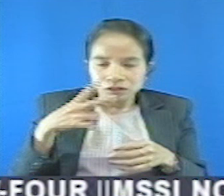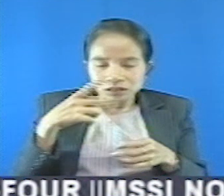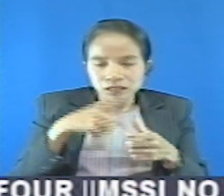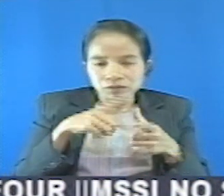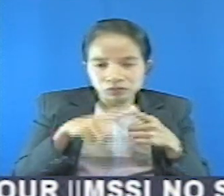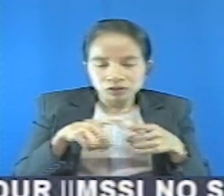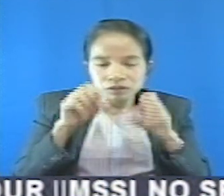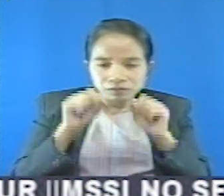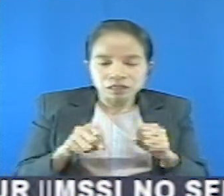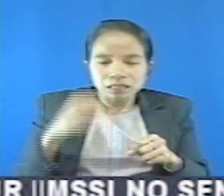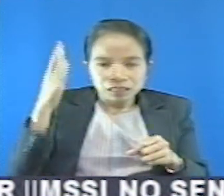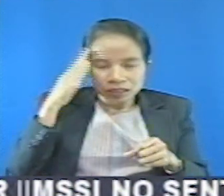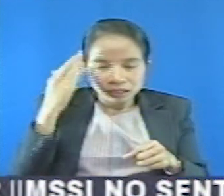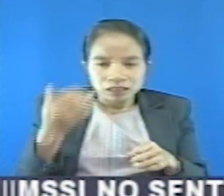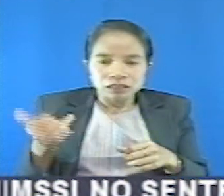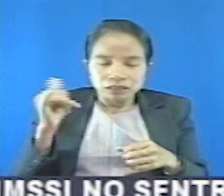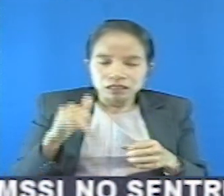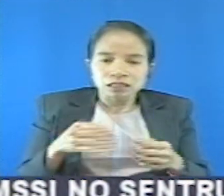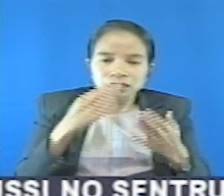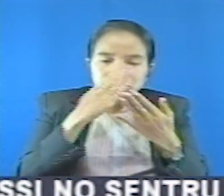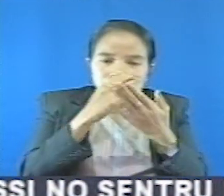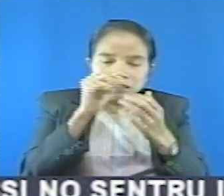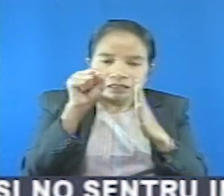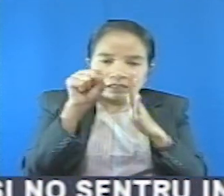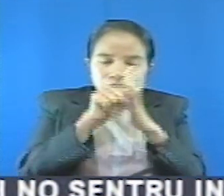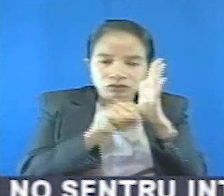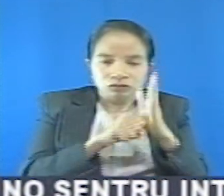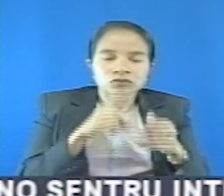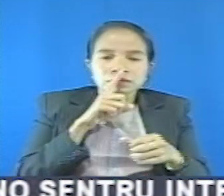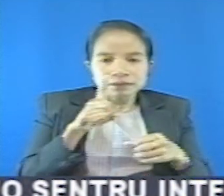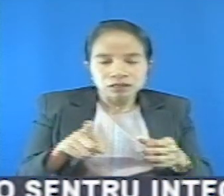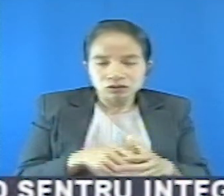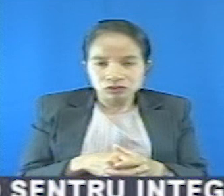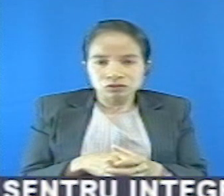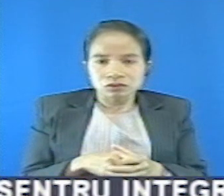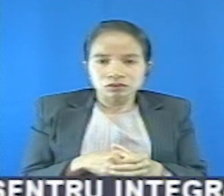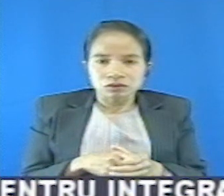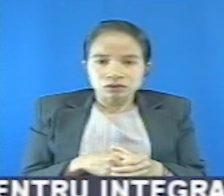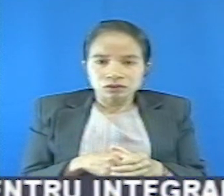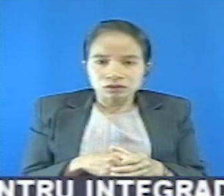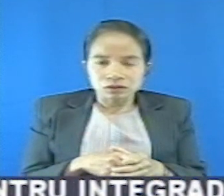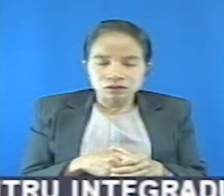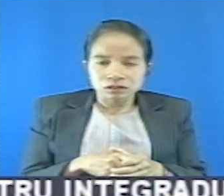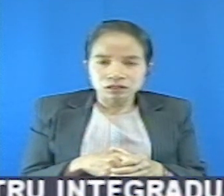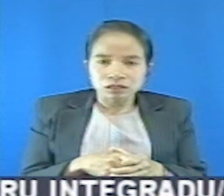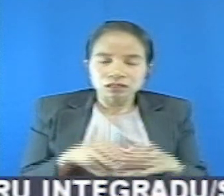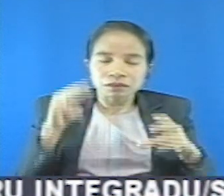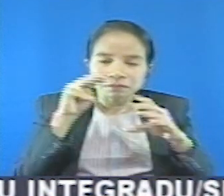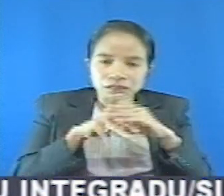depois processo identificação maka foi in bele determina sirane estatuto la los. Confronto de vida